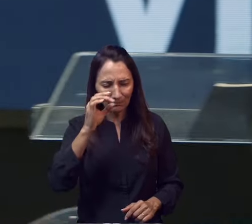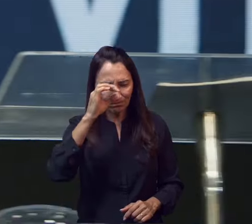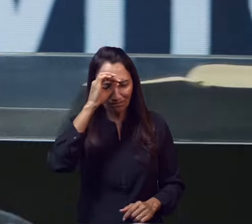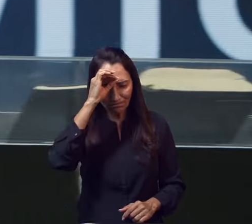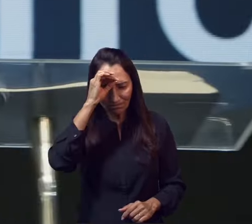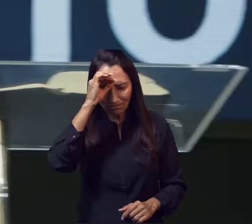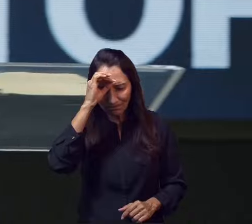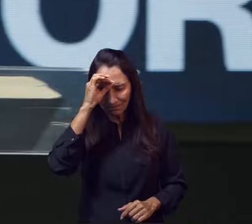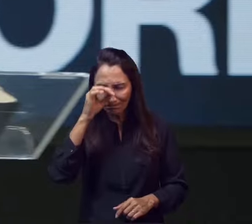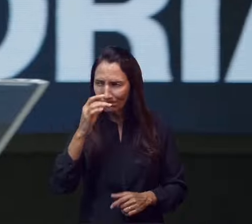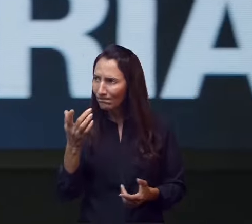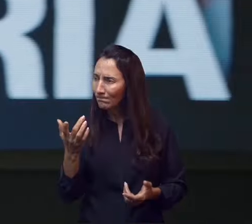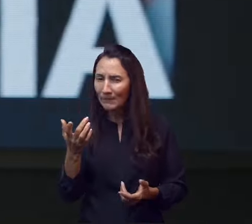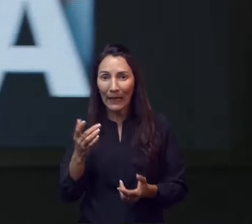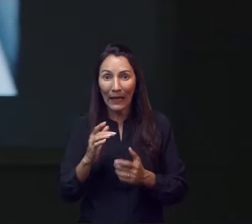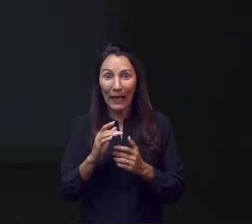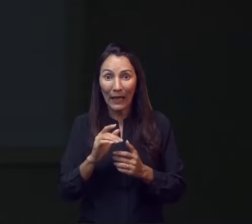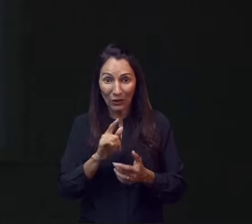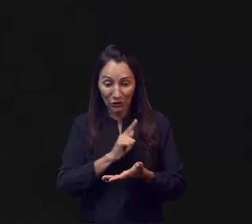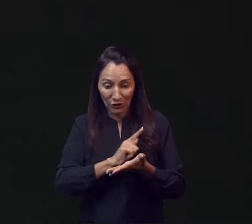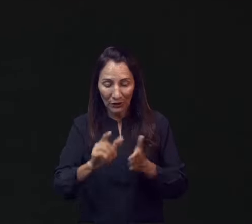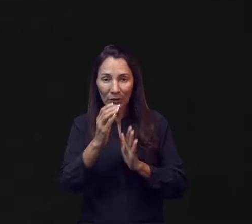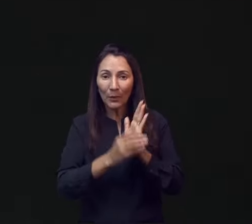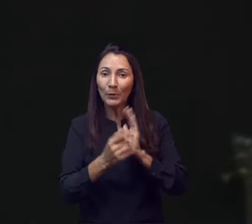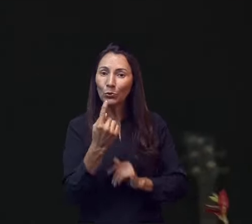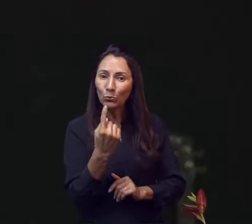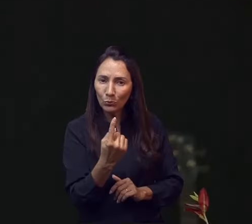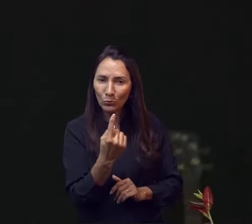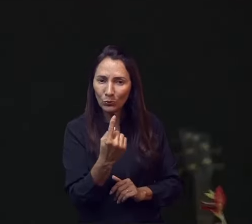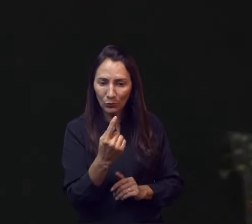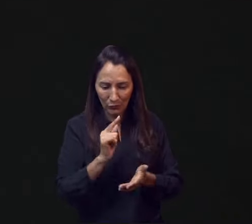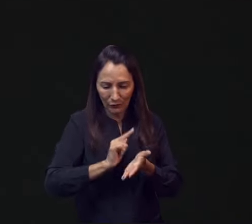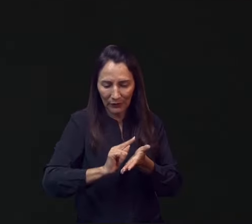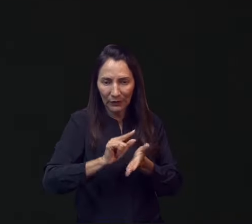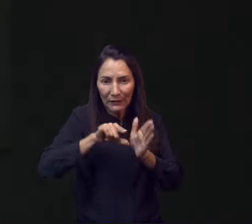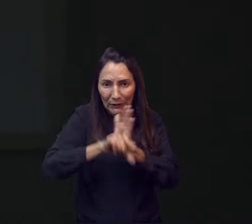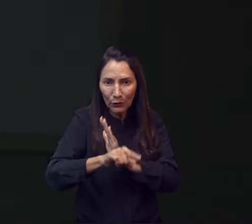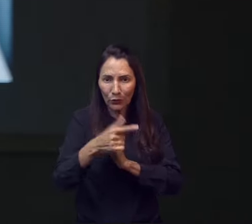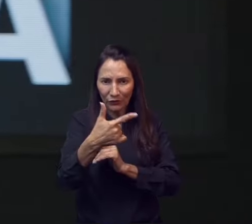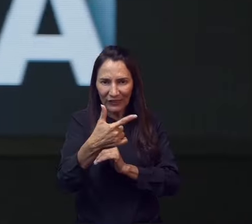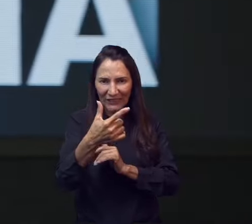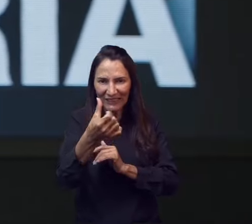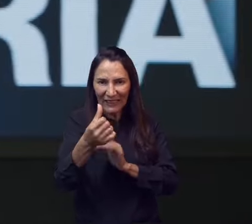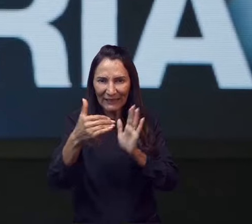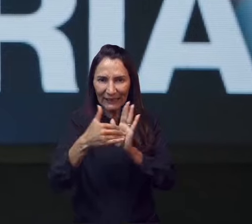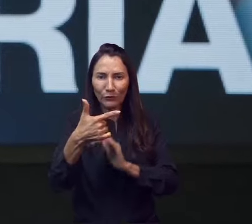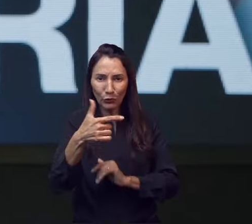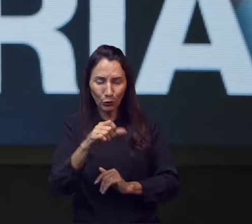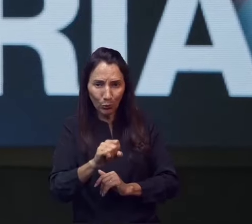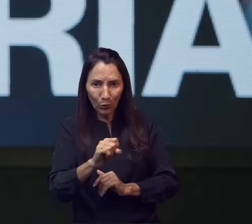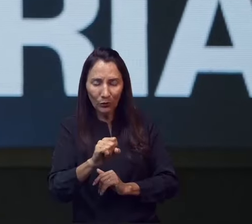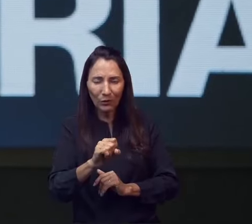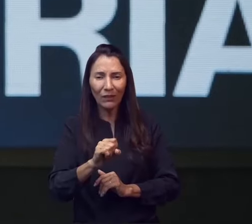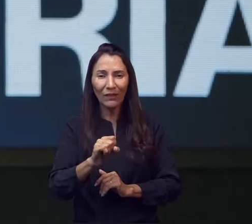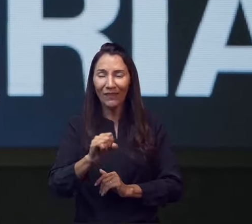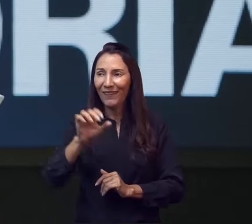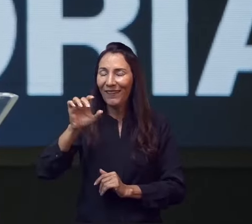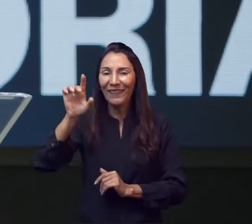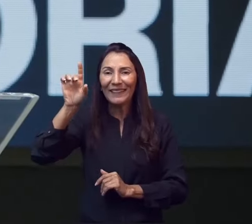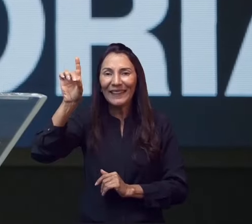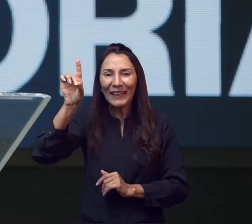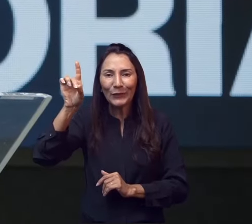a Bíblia diz em Gênesis Capítulo 1 Versículo 26 27 28 que nós somos a coroa da criação